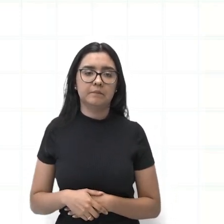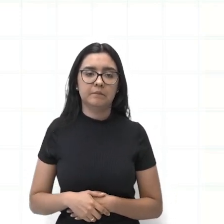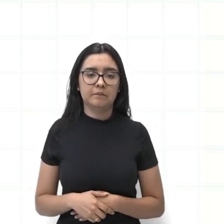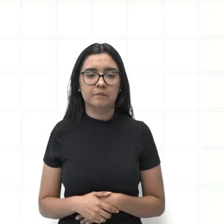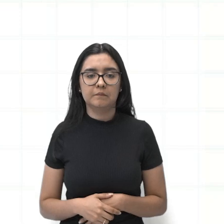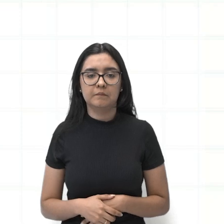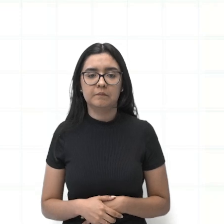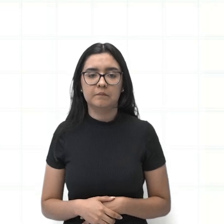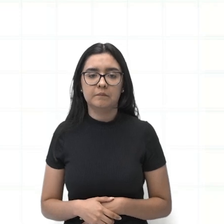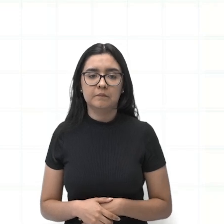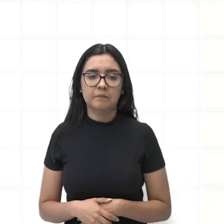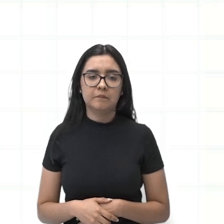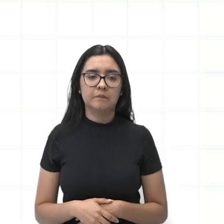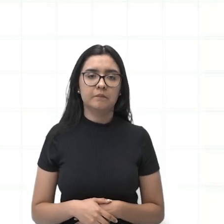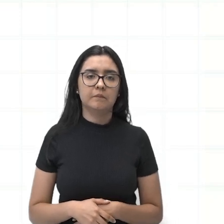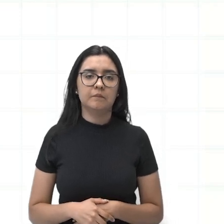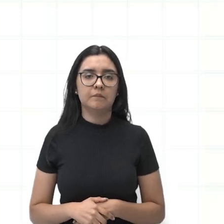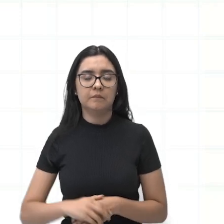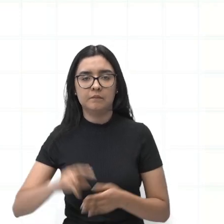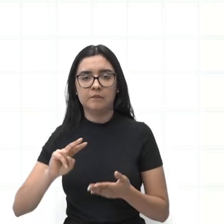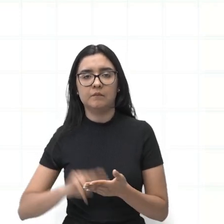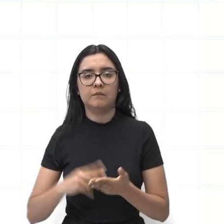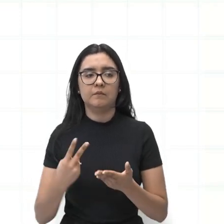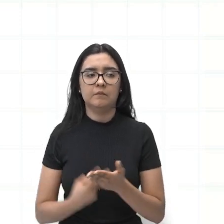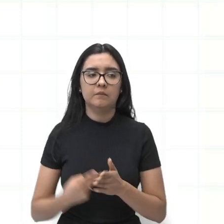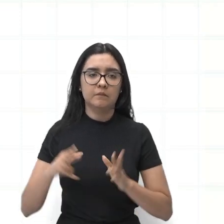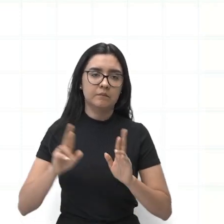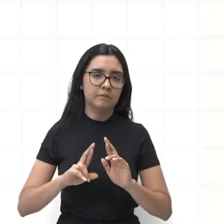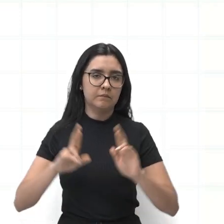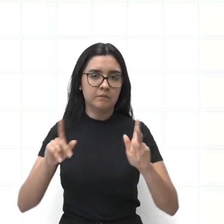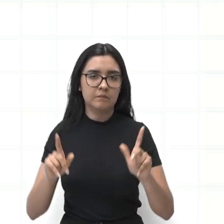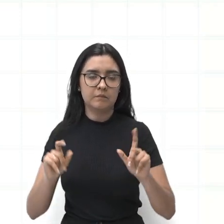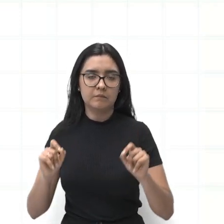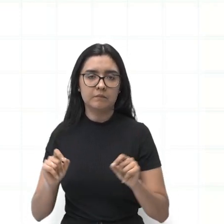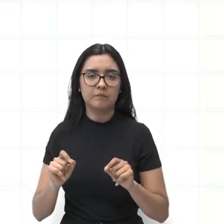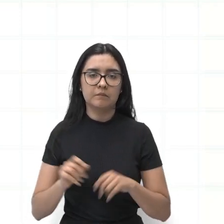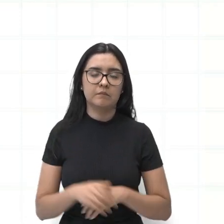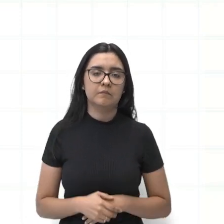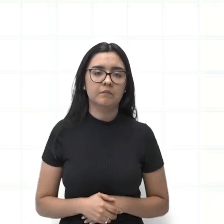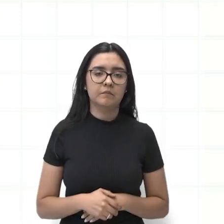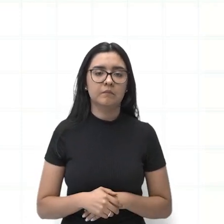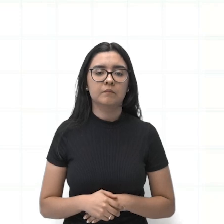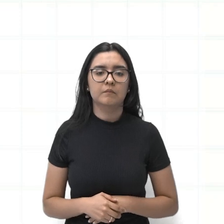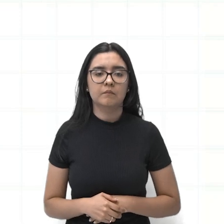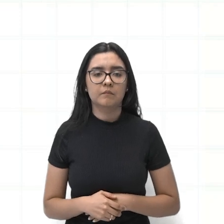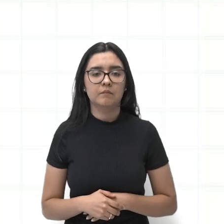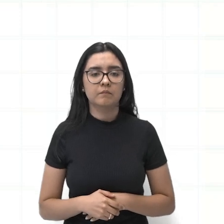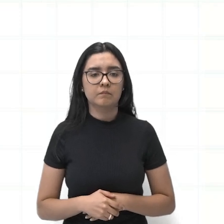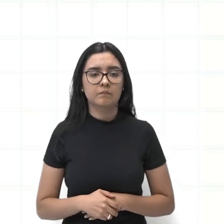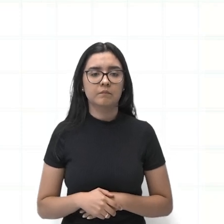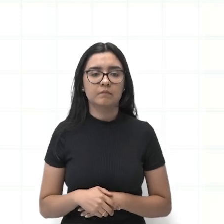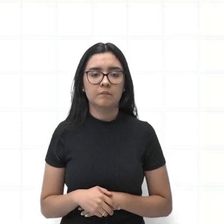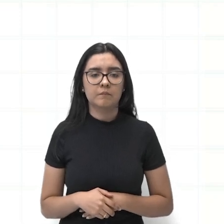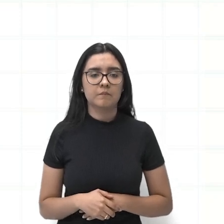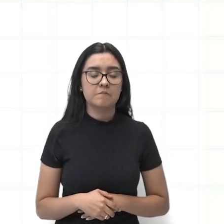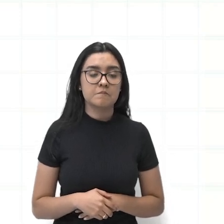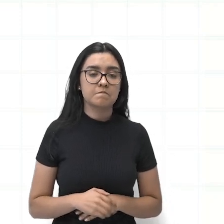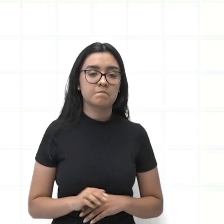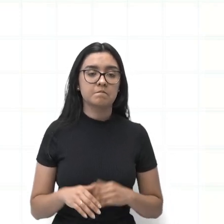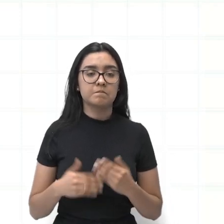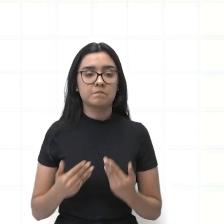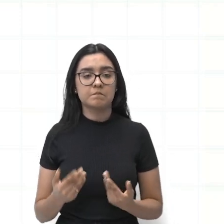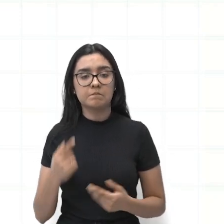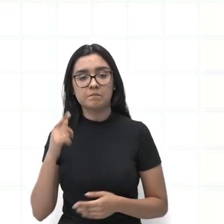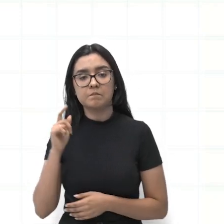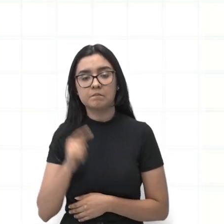way, a propósito. É uma tradução, então, bem diferente da tradução literal, tá, gente? Então, é bom pegar essa expressão como um